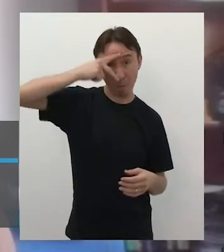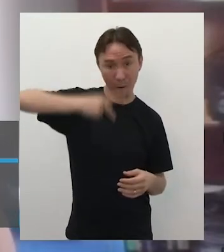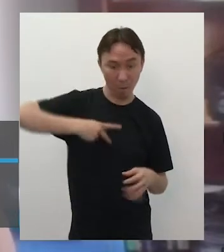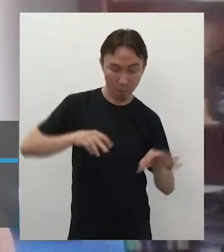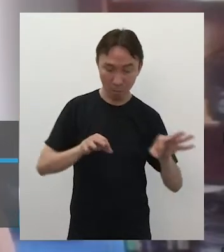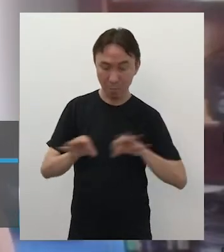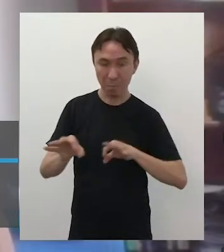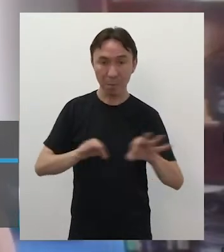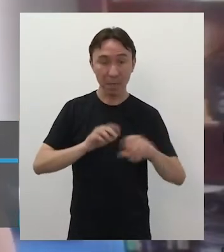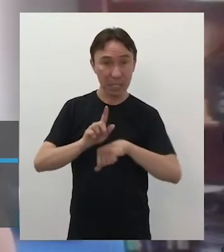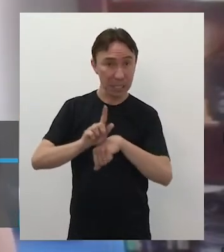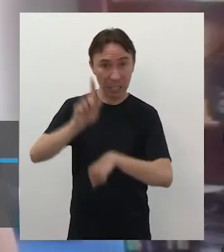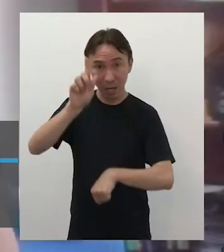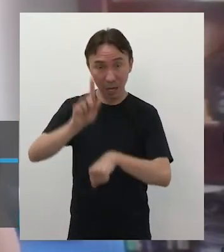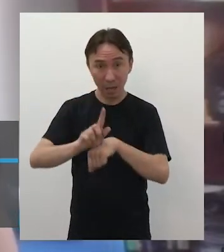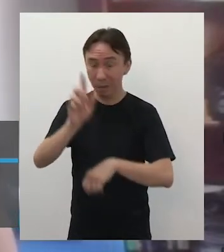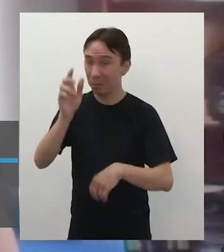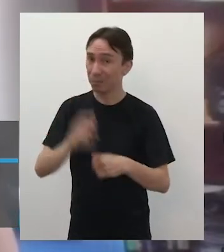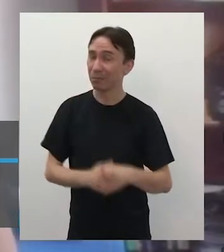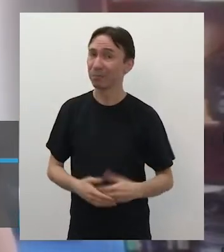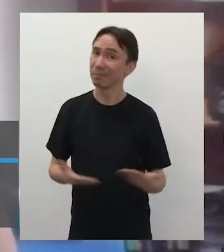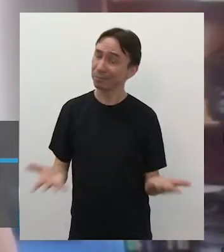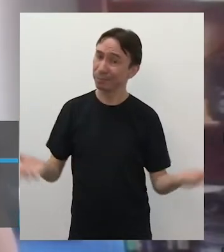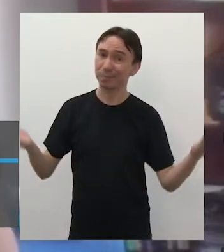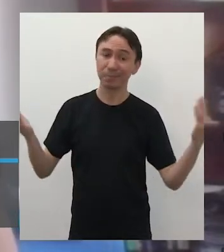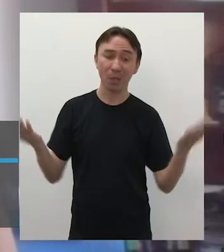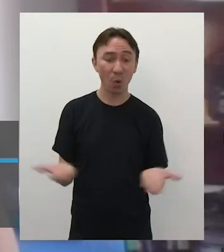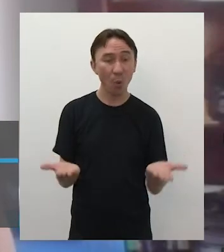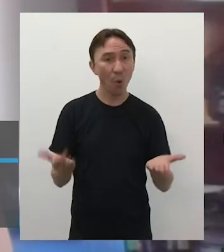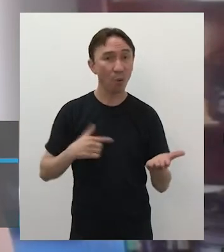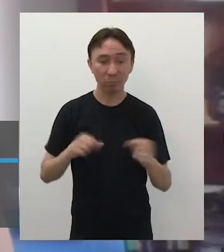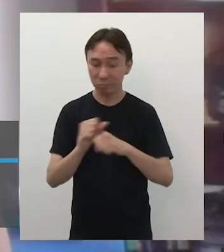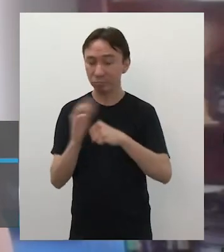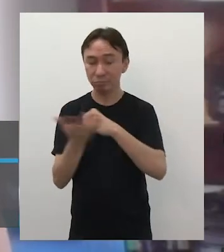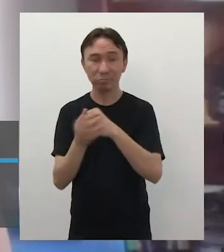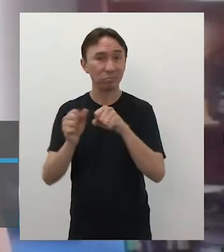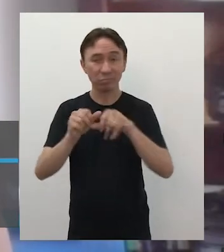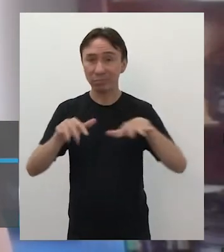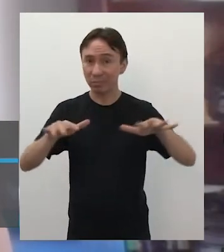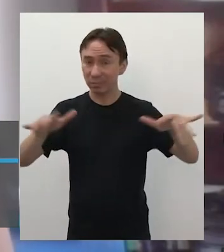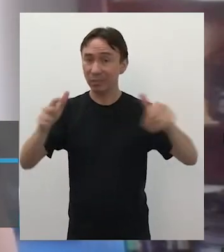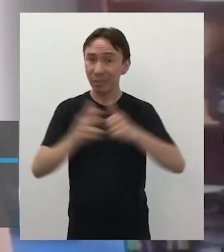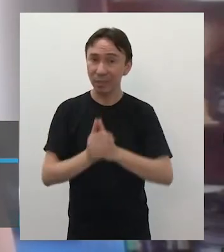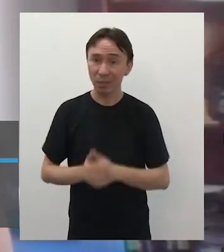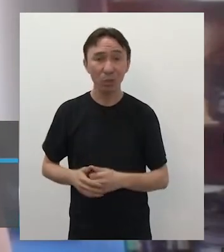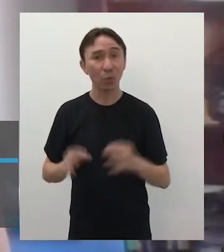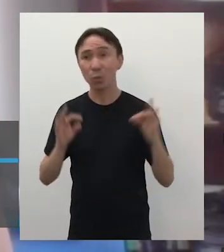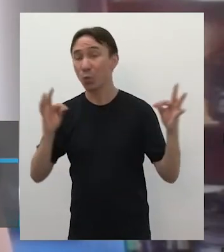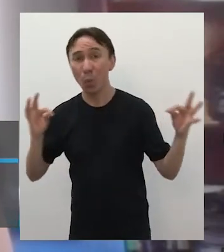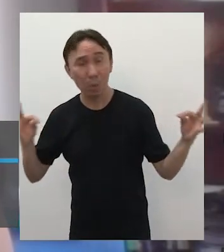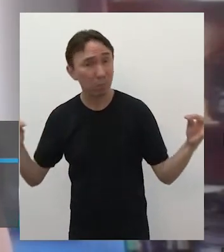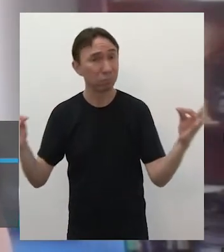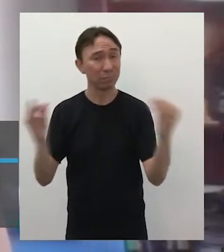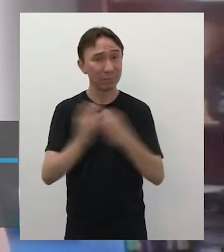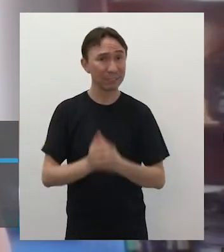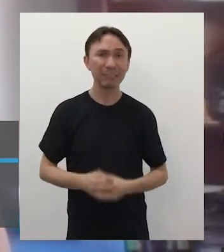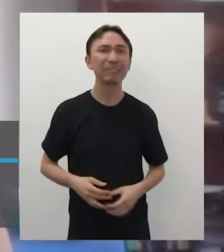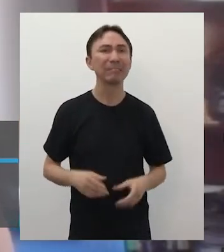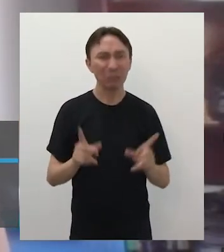de uma forma ou de outra, né? Em maior ou menor grau, seja simplesmente porque a partir de agora eu preciso